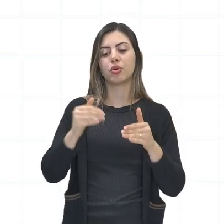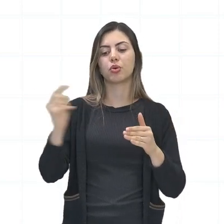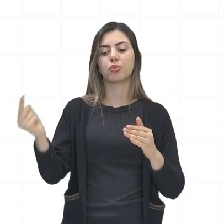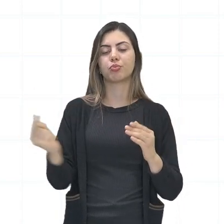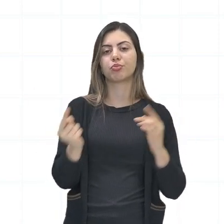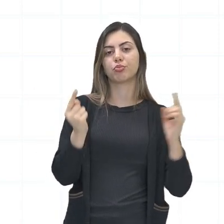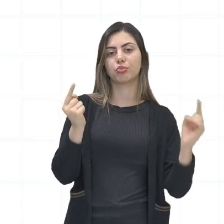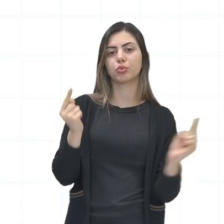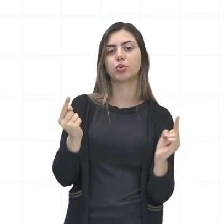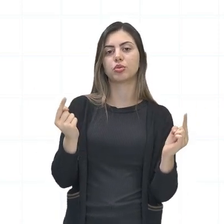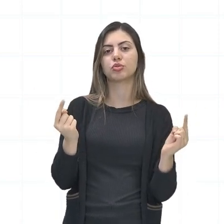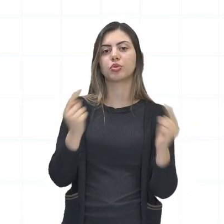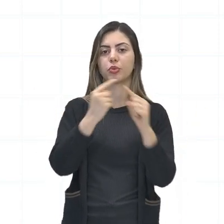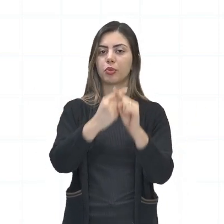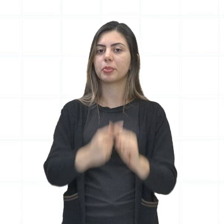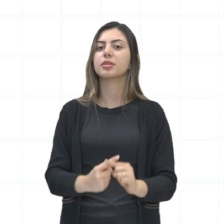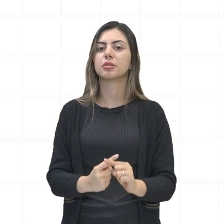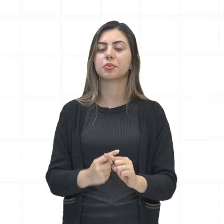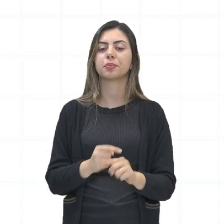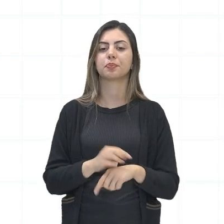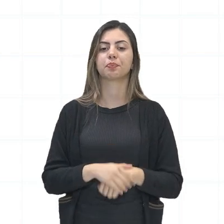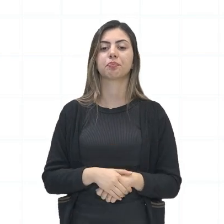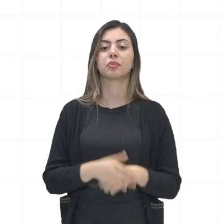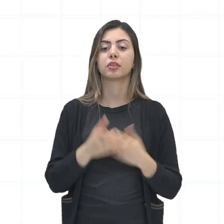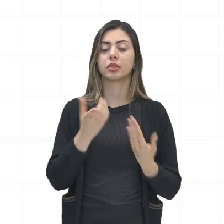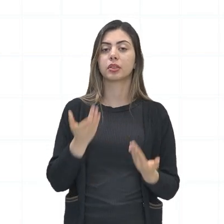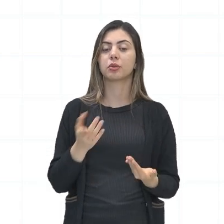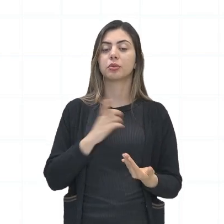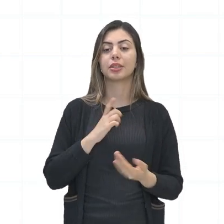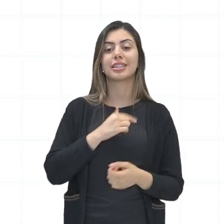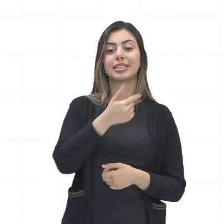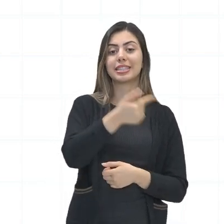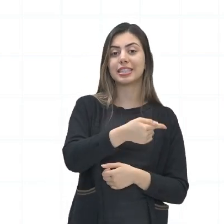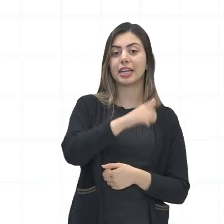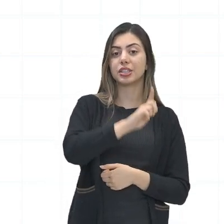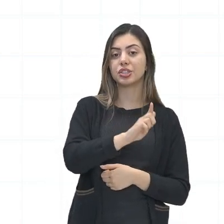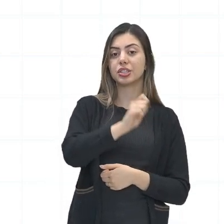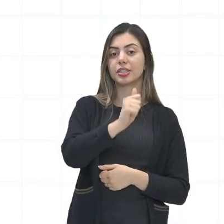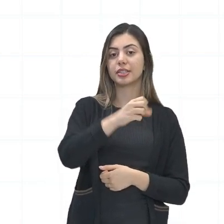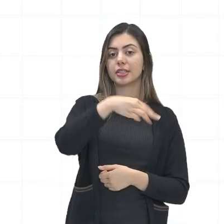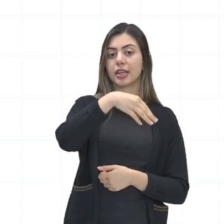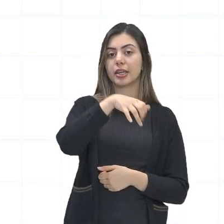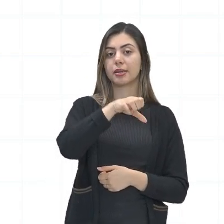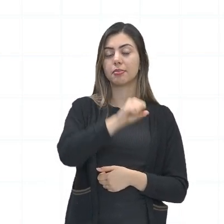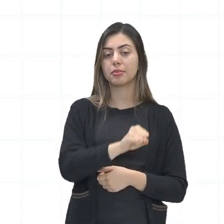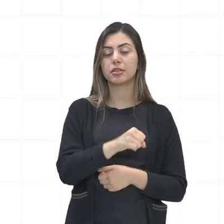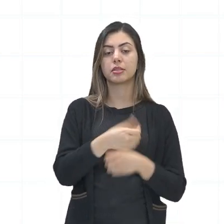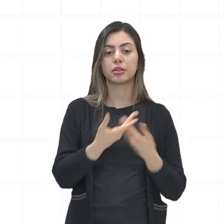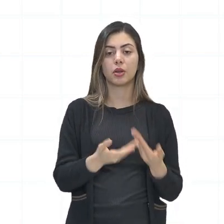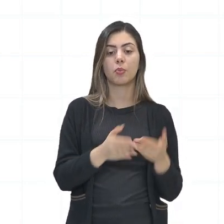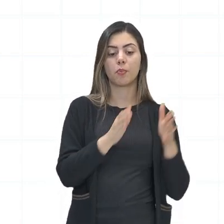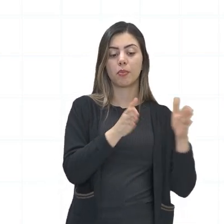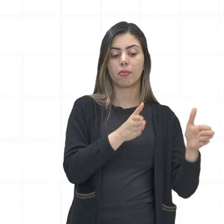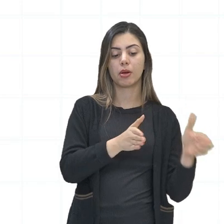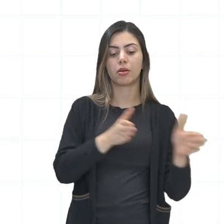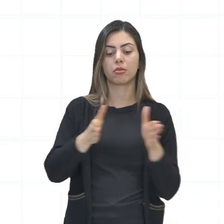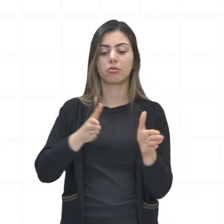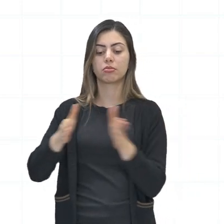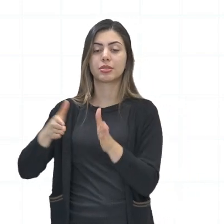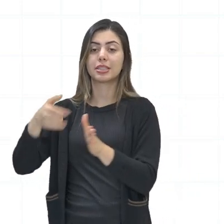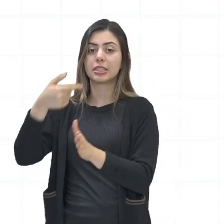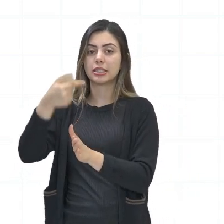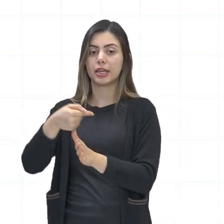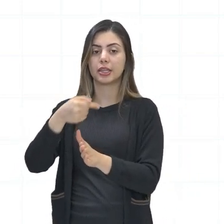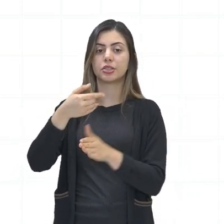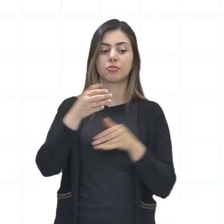individual. Então, essas partidas são divididas em 7 games. Cada game tem 11